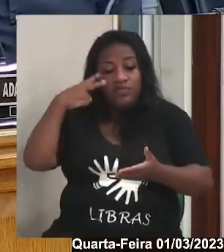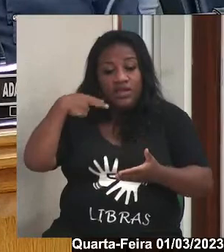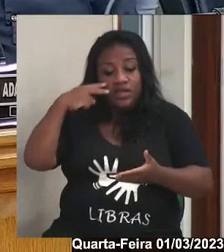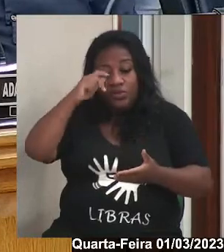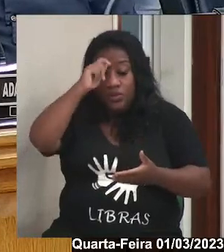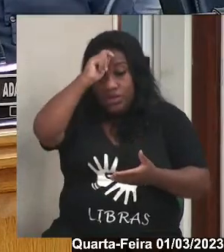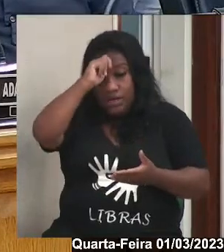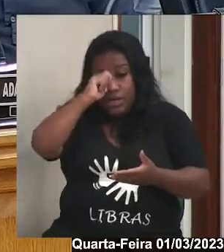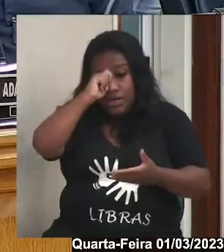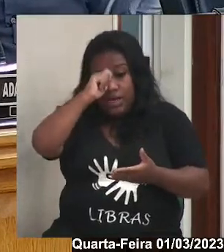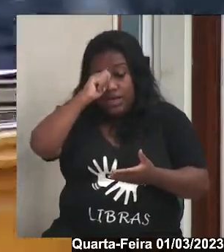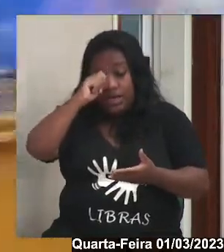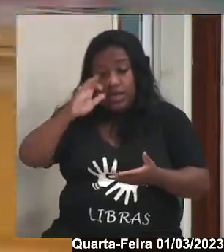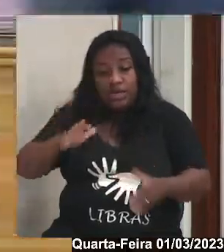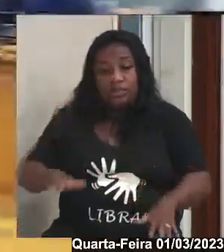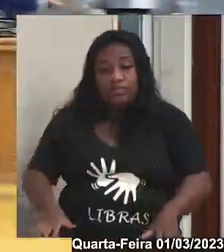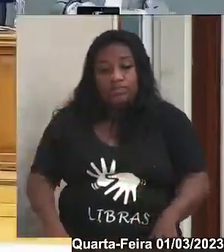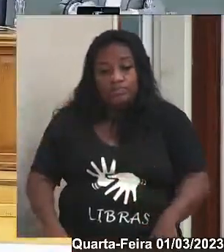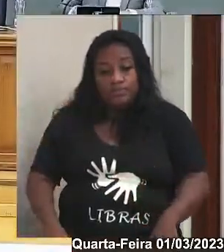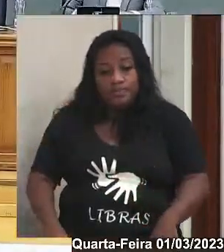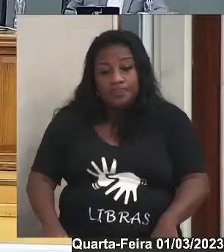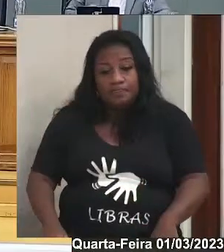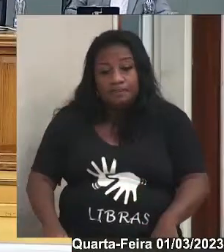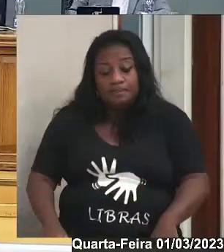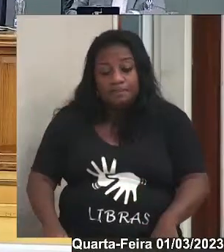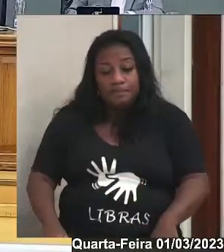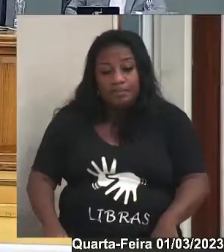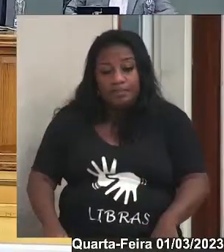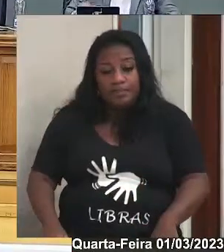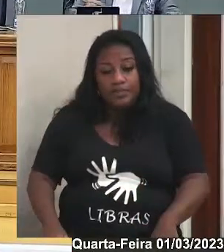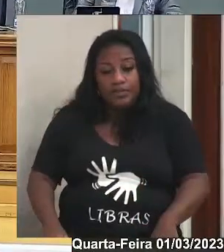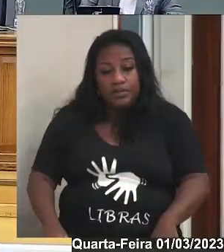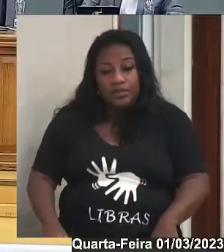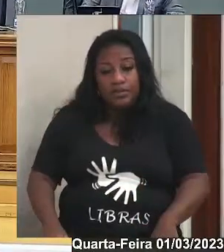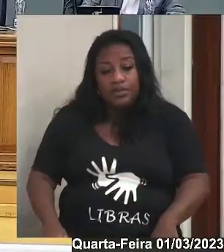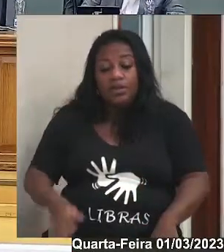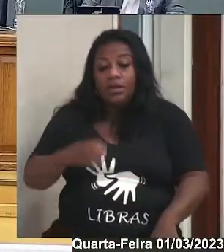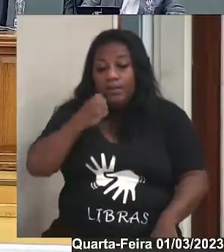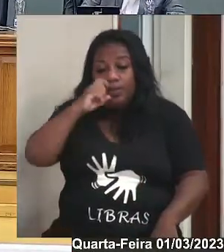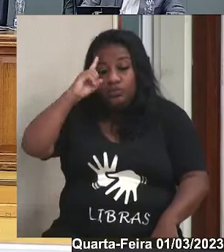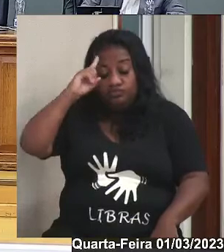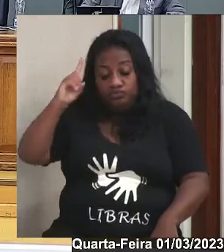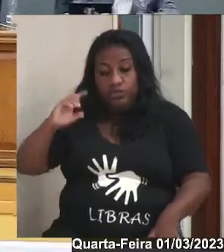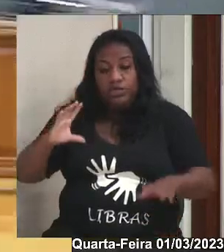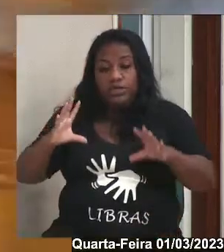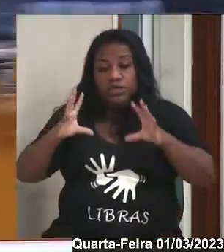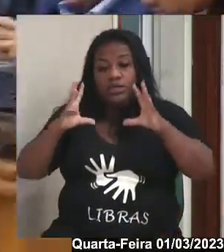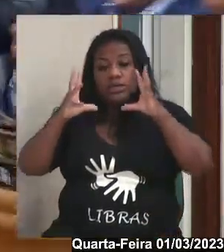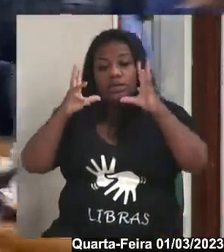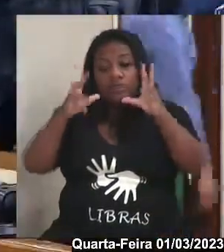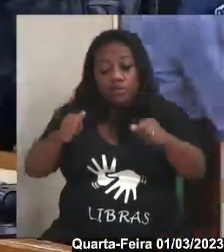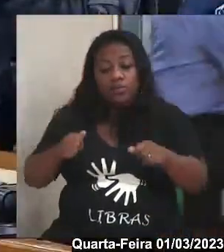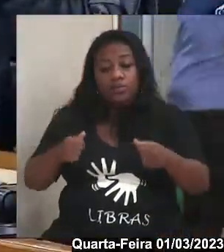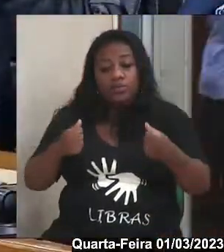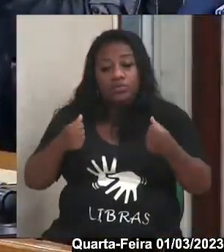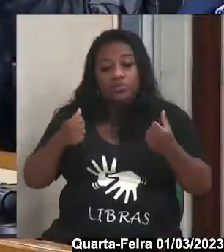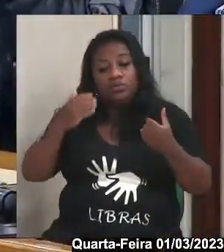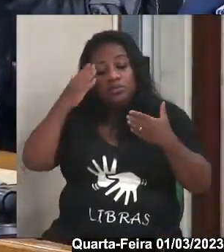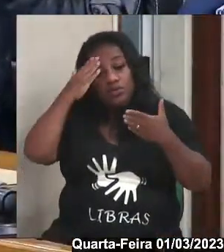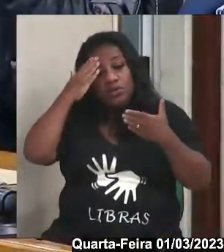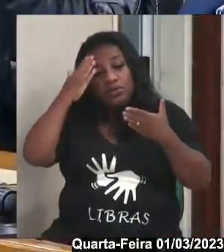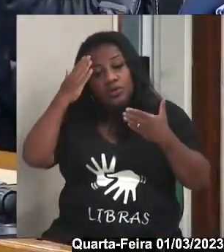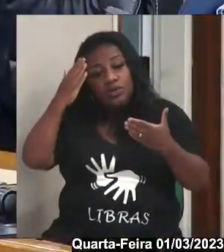Vereador Dedé. Com a palavra, meu amigo vereador Dedé. Aí dá tempo, Dedé. Bom dia a todos. Agradeço a